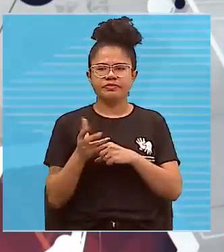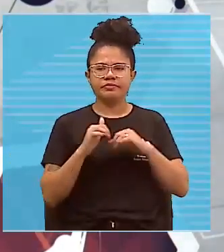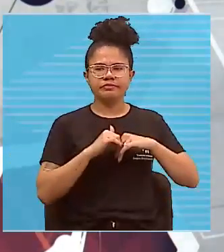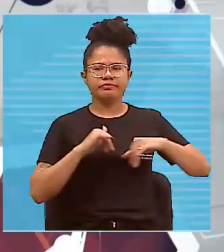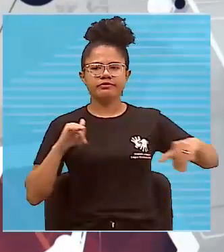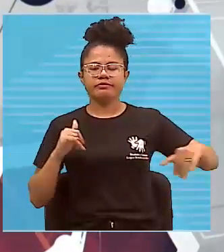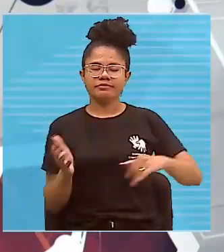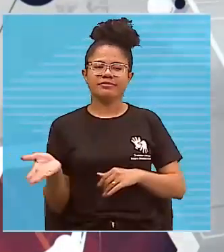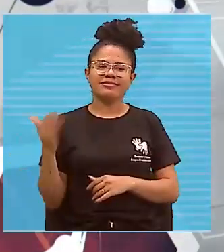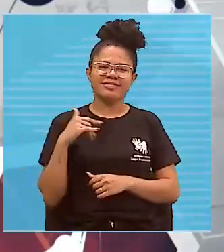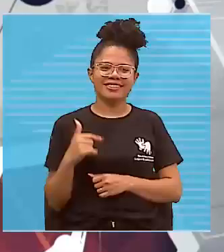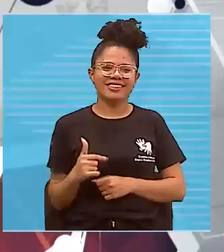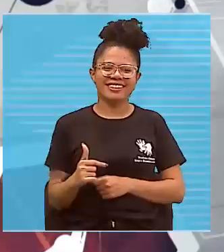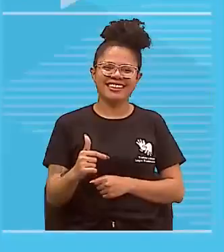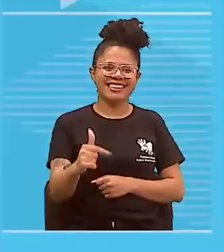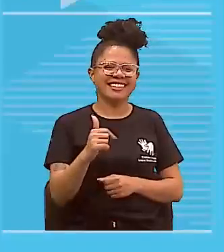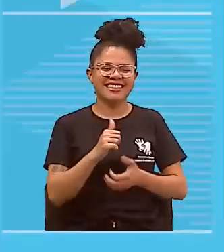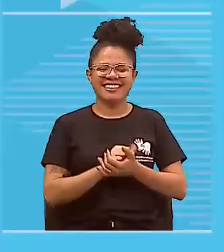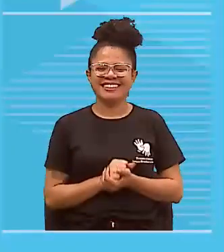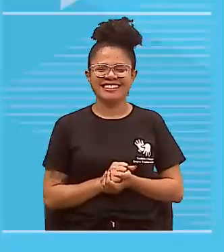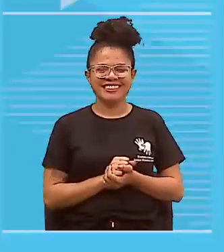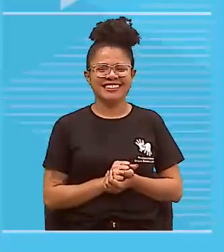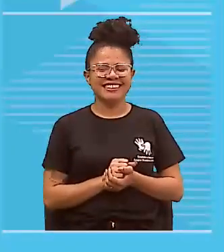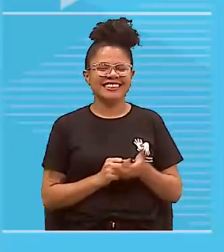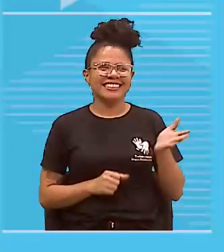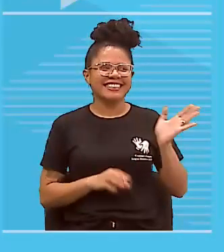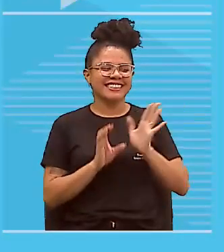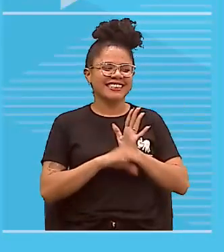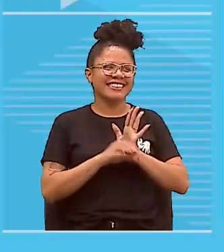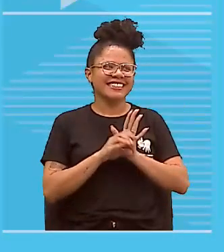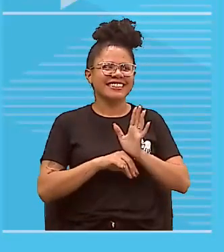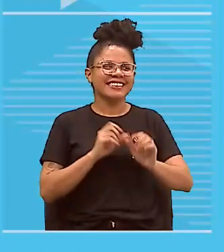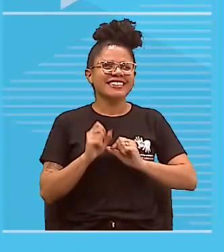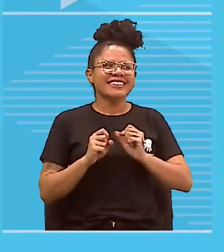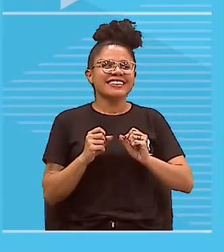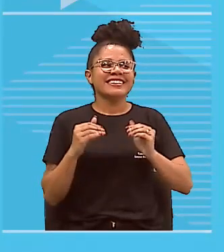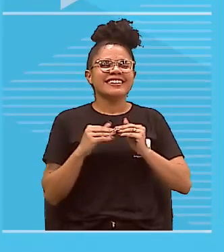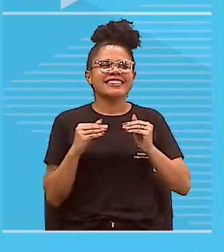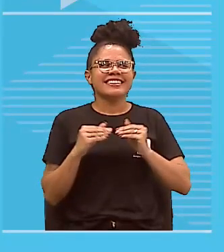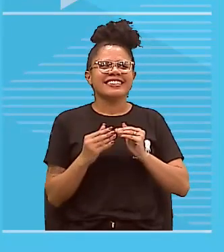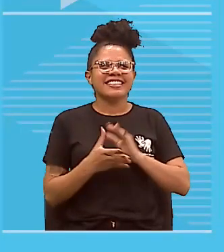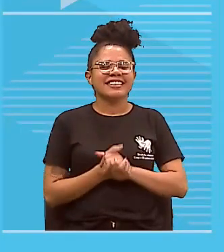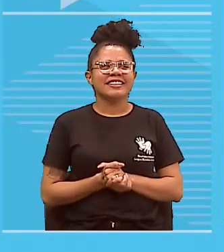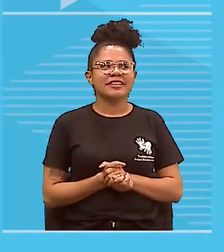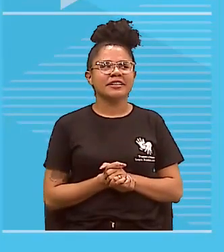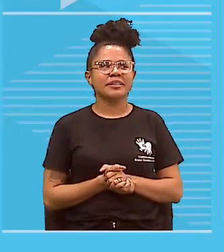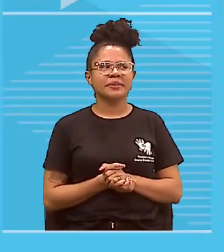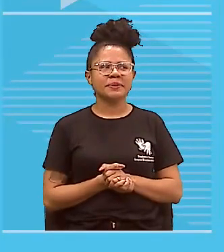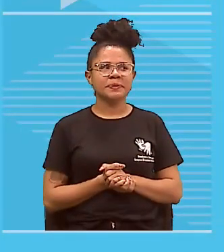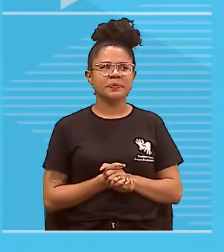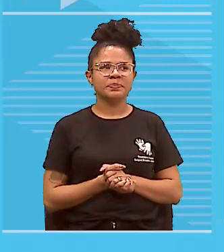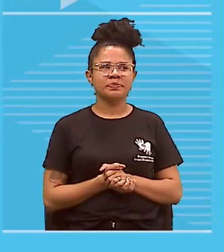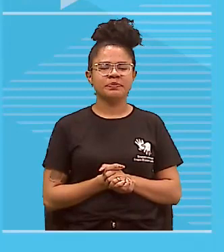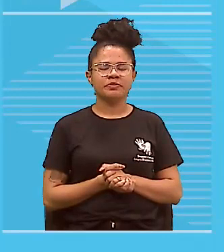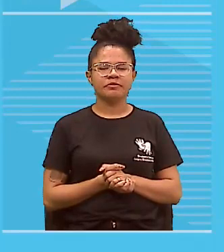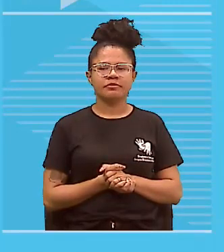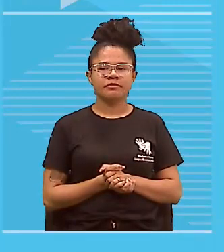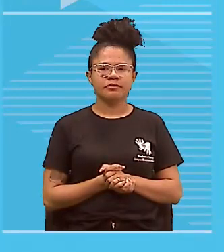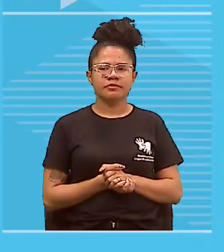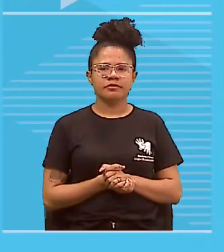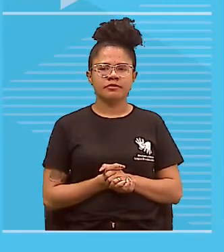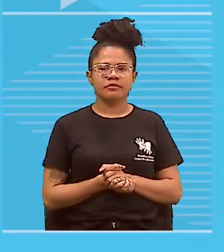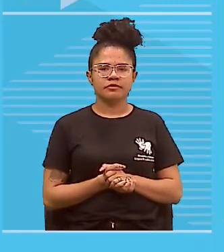aqui seguindo, né? Vamos tentando ver esses conceitos e ver o que é que bateu, né? É a introdução de substâncias ou